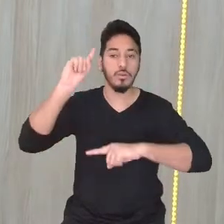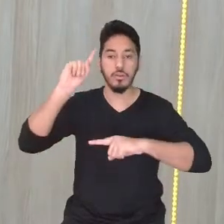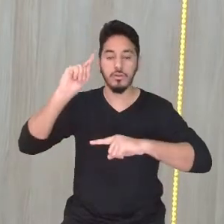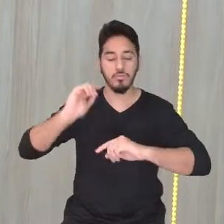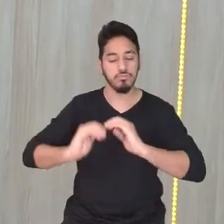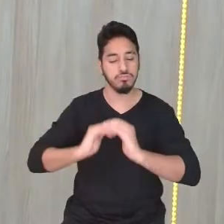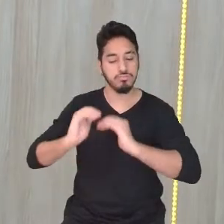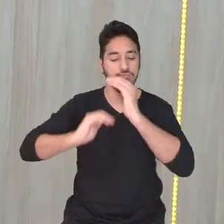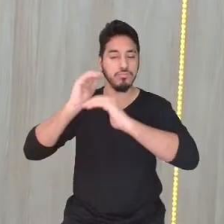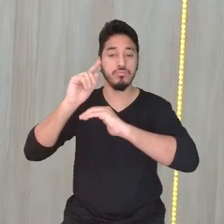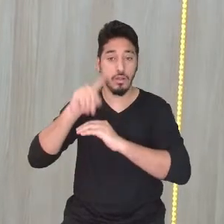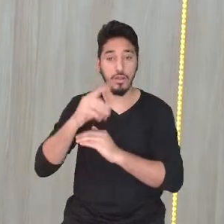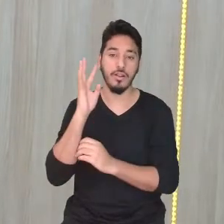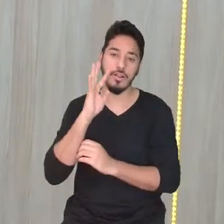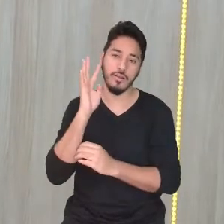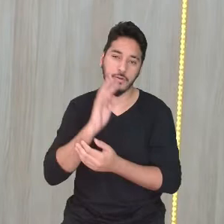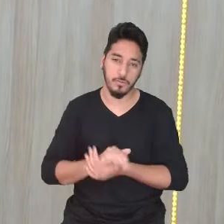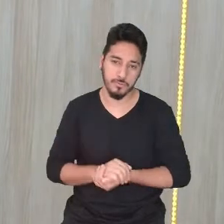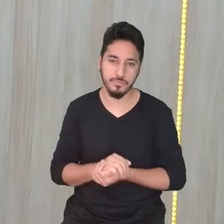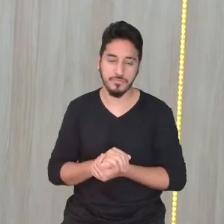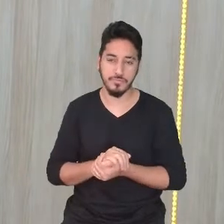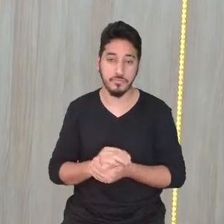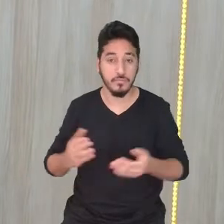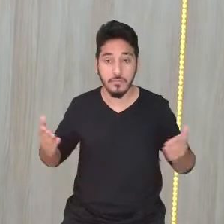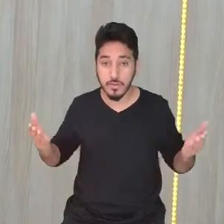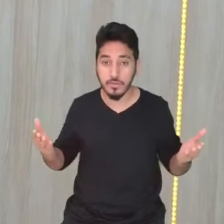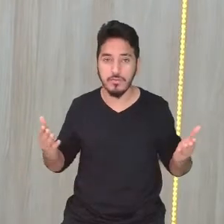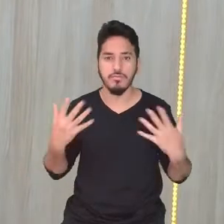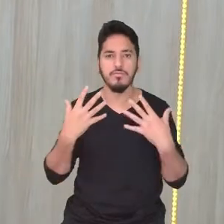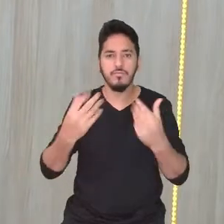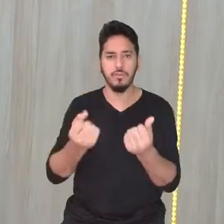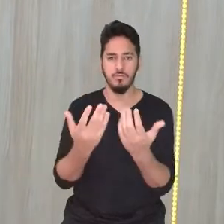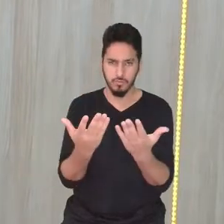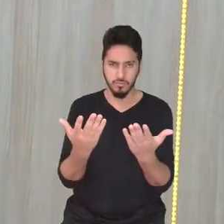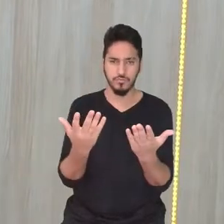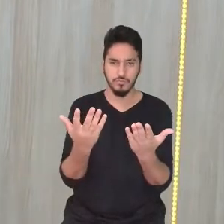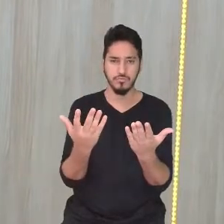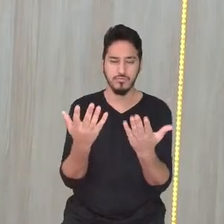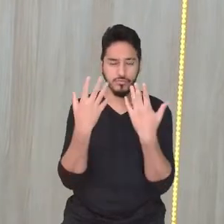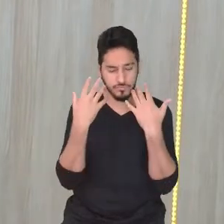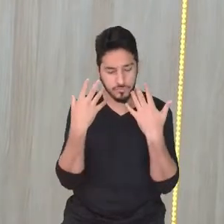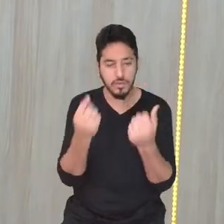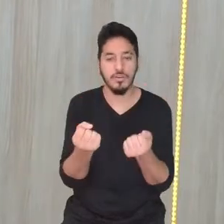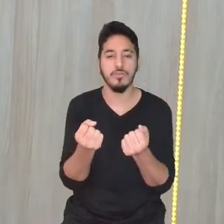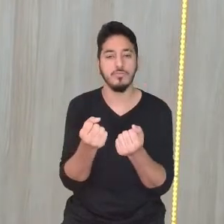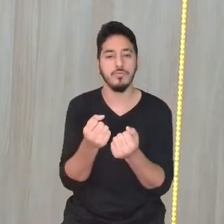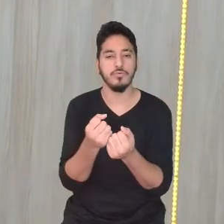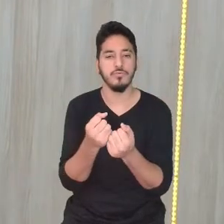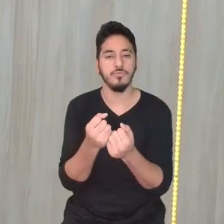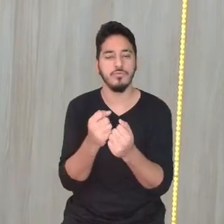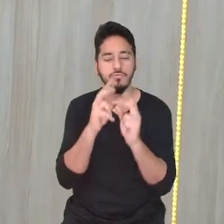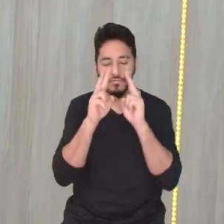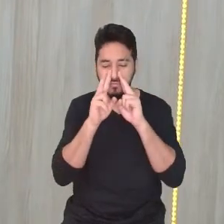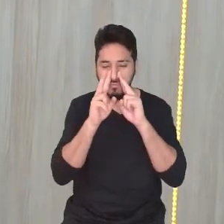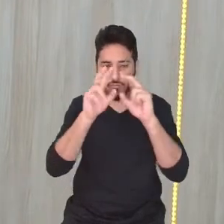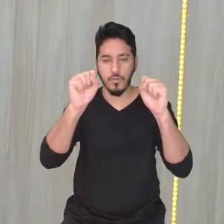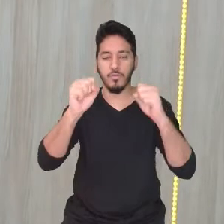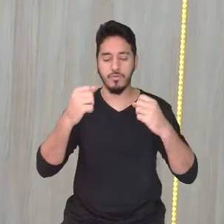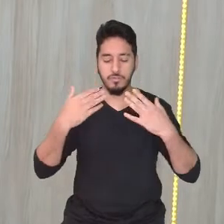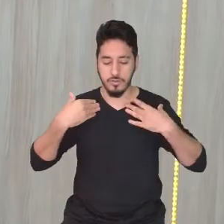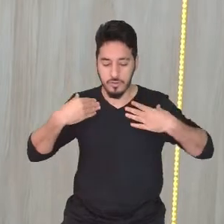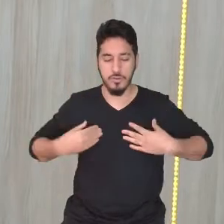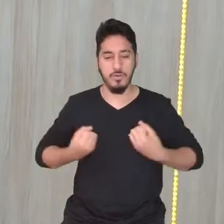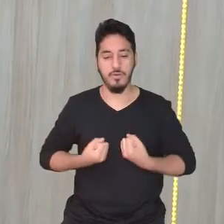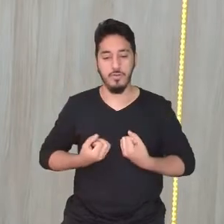isso é muito bacana. Então, pessoal, vamos lá, força, vamos com